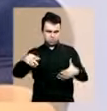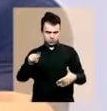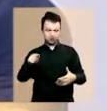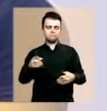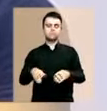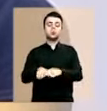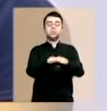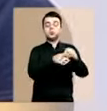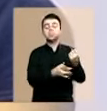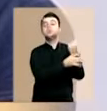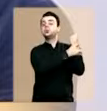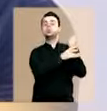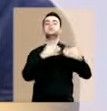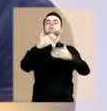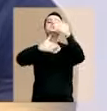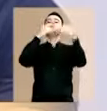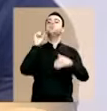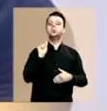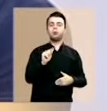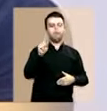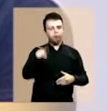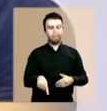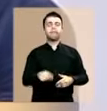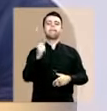desenvolvimento que consiga